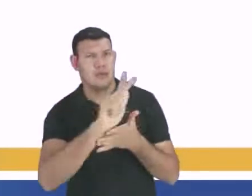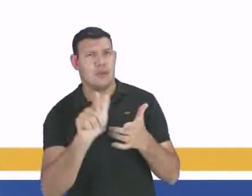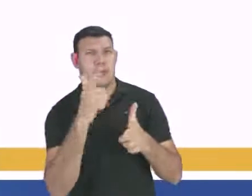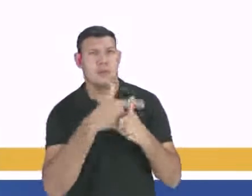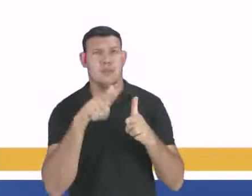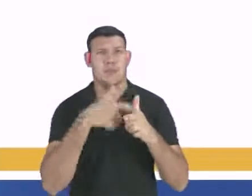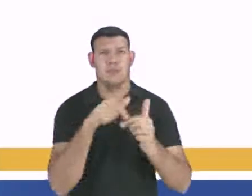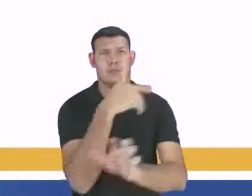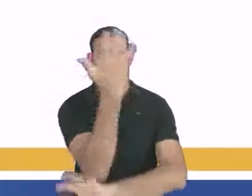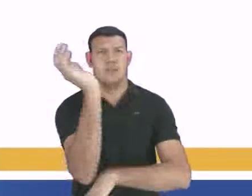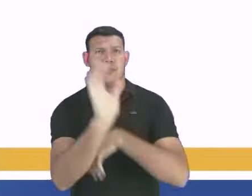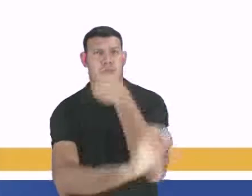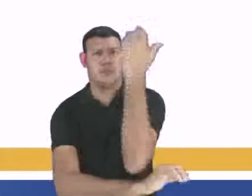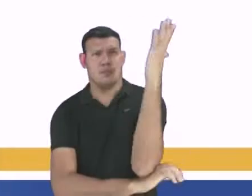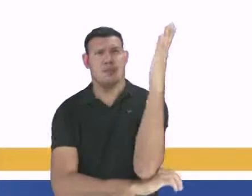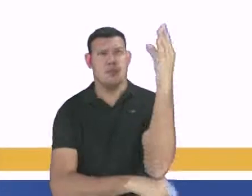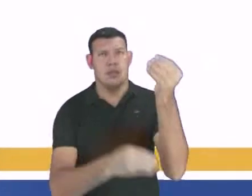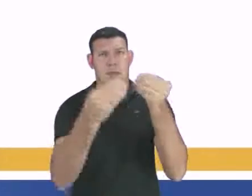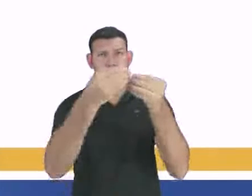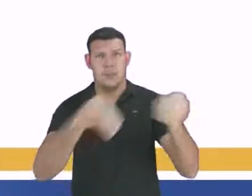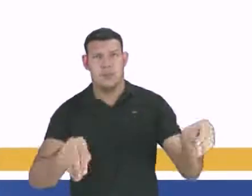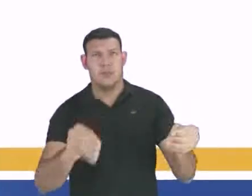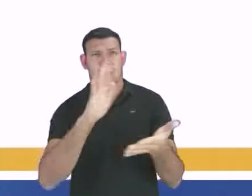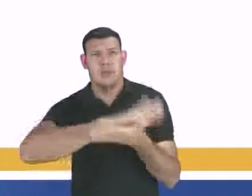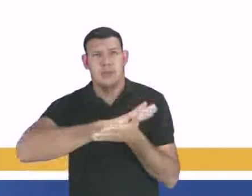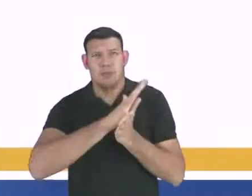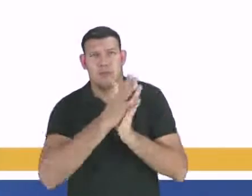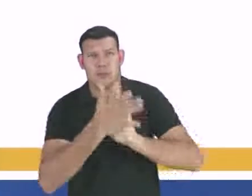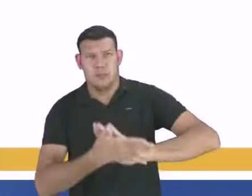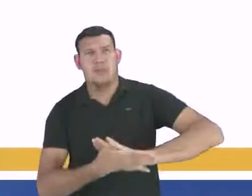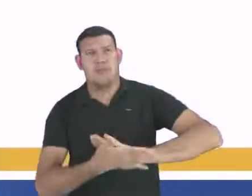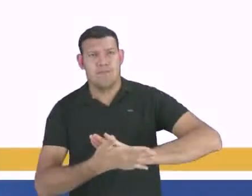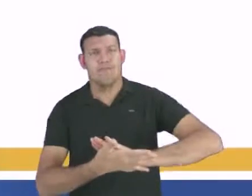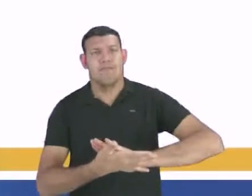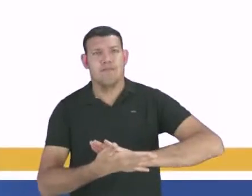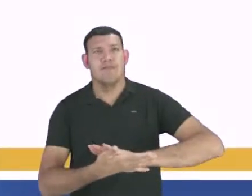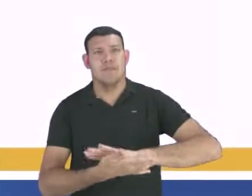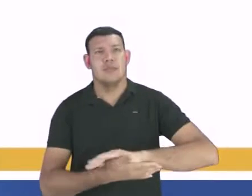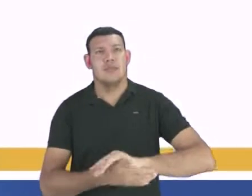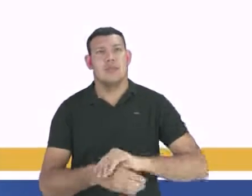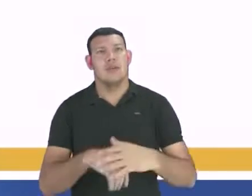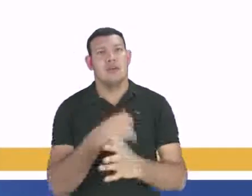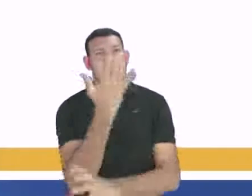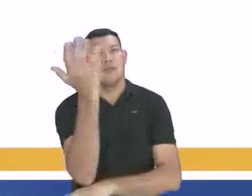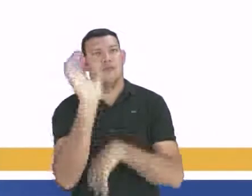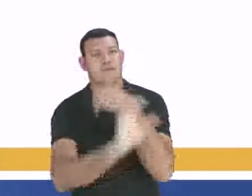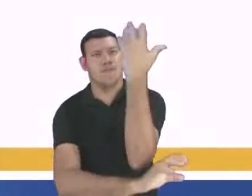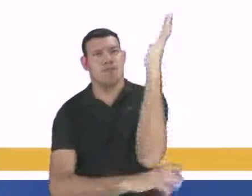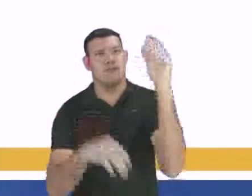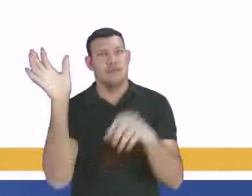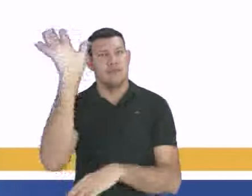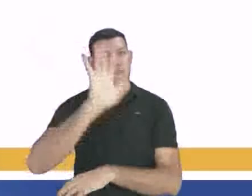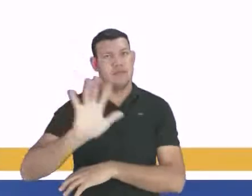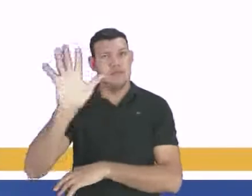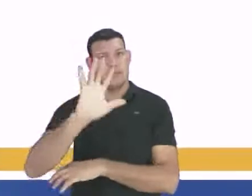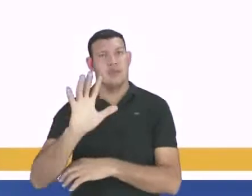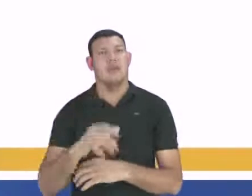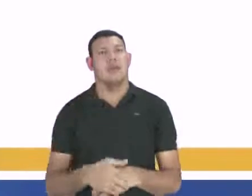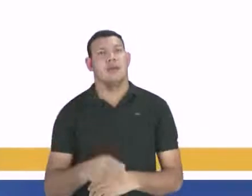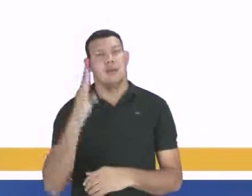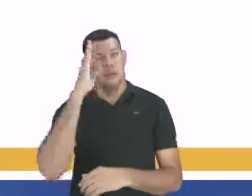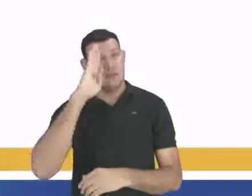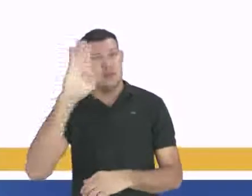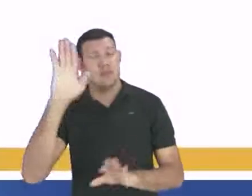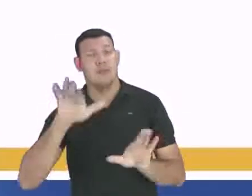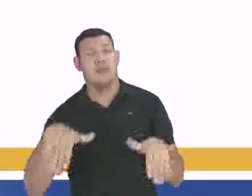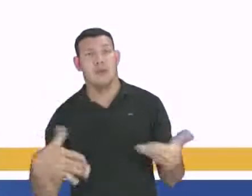IBGE, 90% dos municípios brasileiros apresentam algum tipo de problema ambiental. Os principais são queimadas,